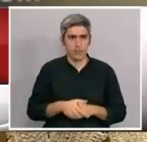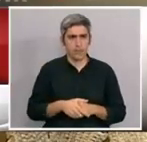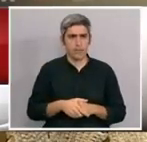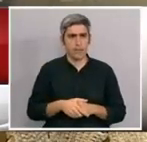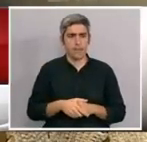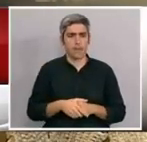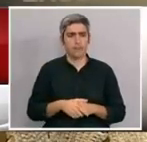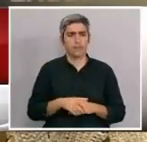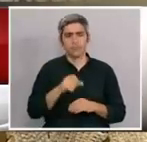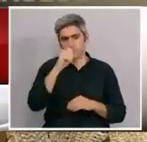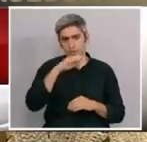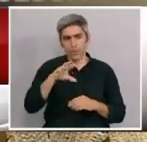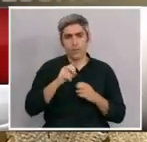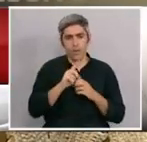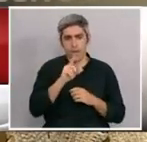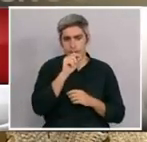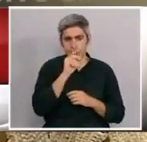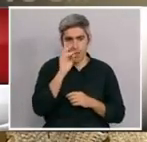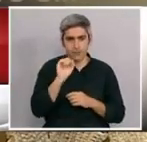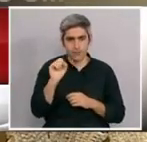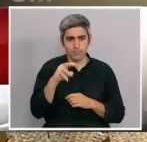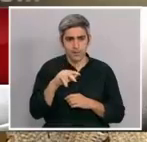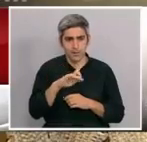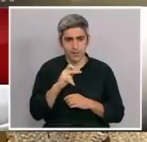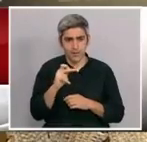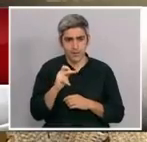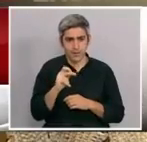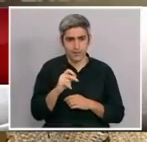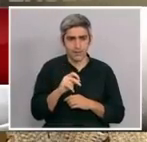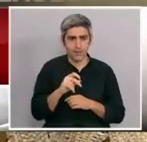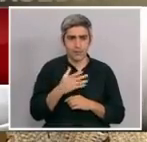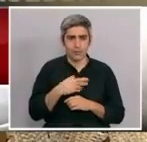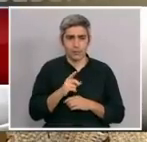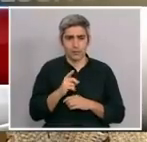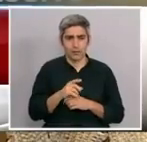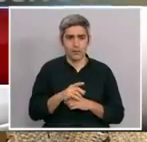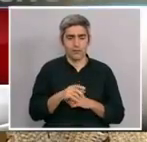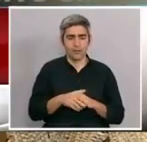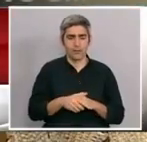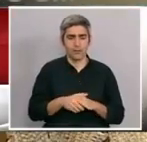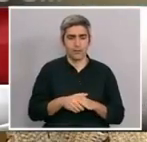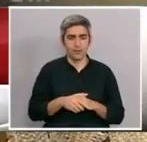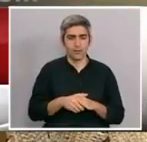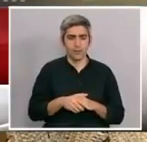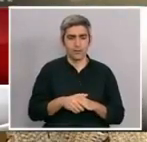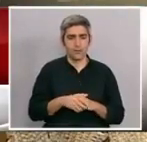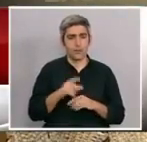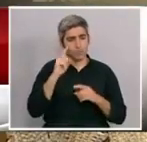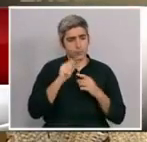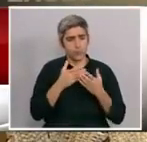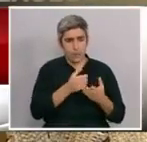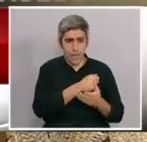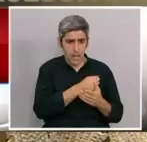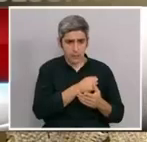problema dele no jardim era mesmo as galinhas da Maria de Jesus, não é? Não gostava. Quer dizer, ela era para a ajuda da casa,